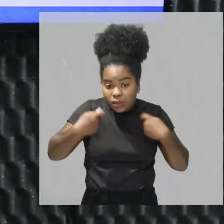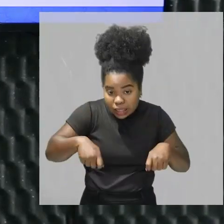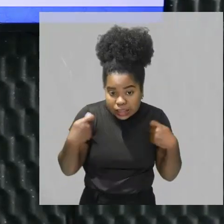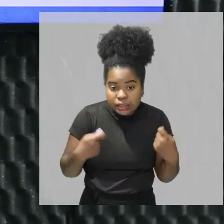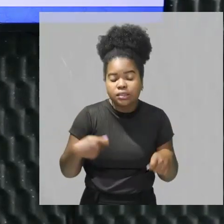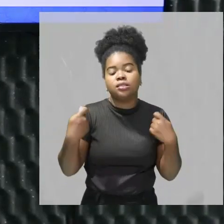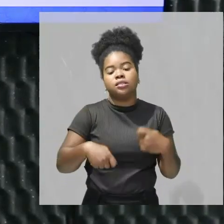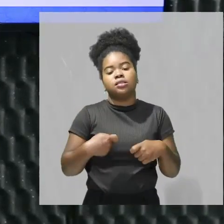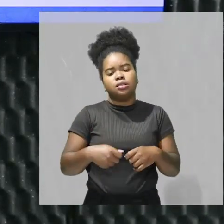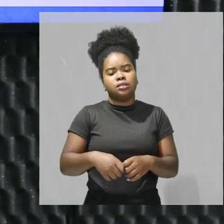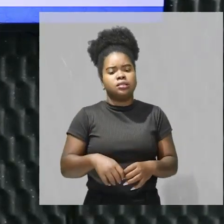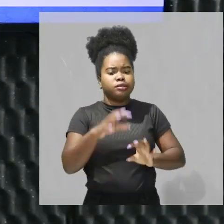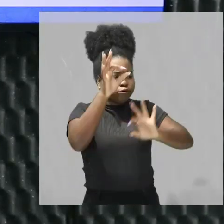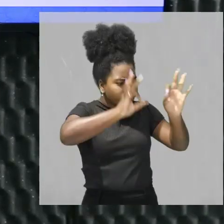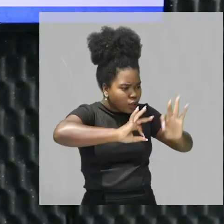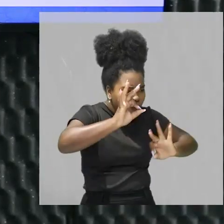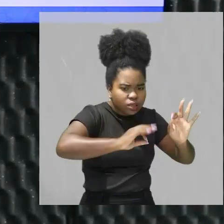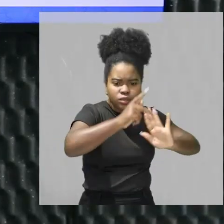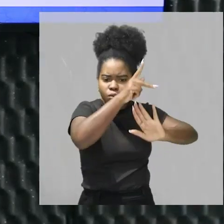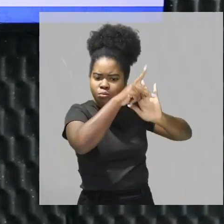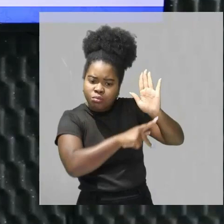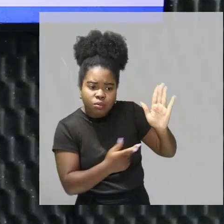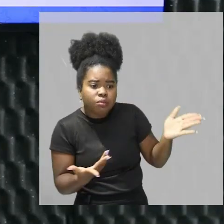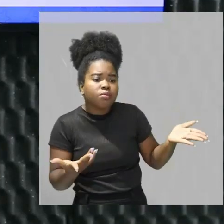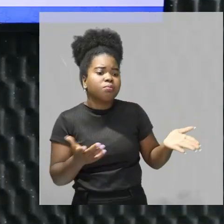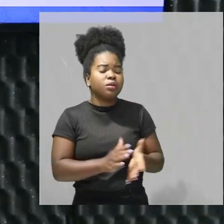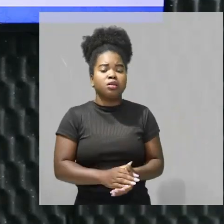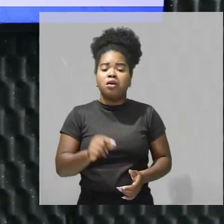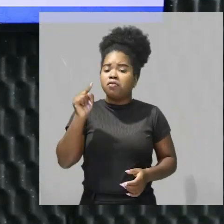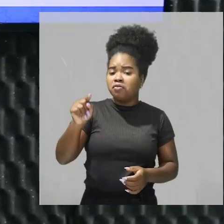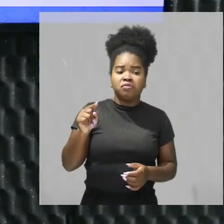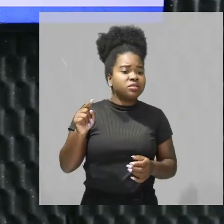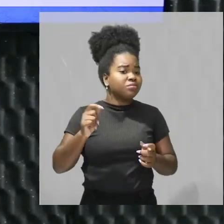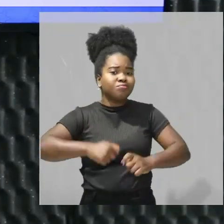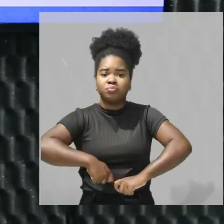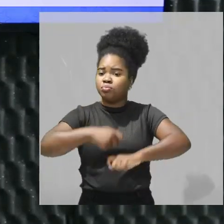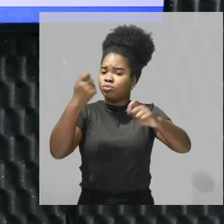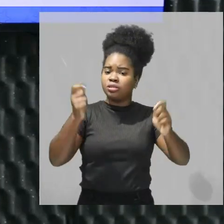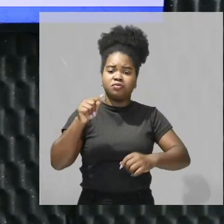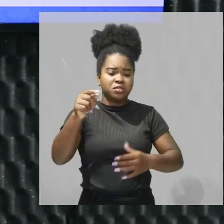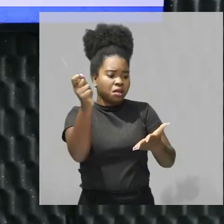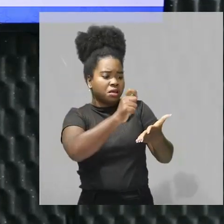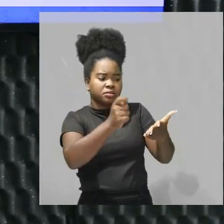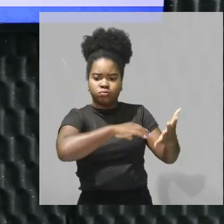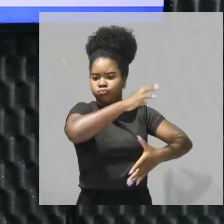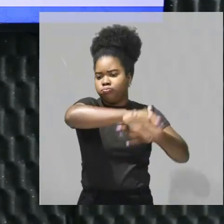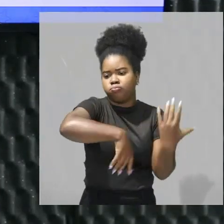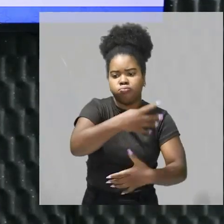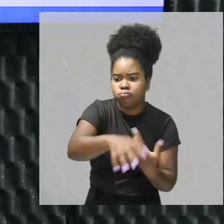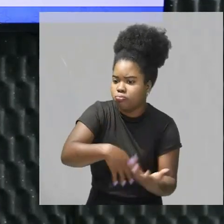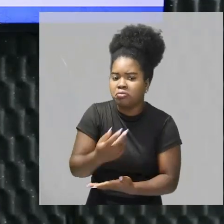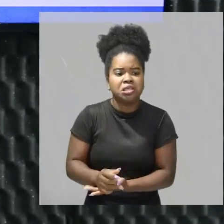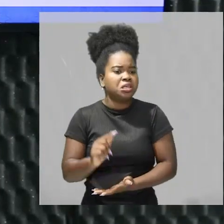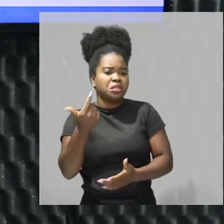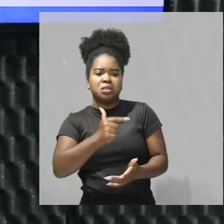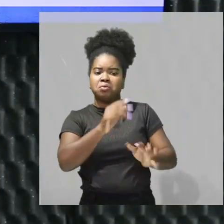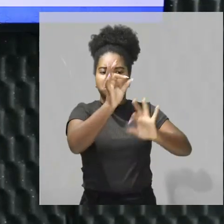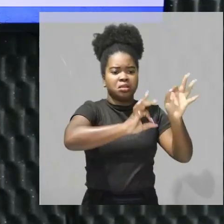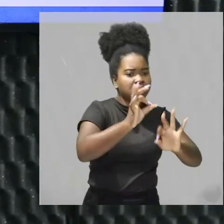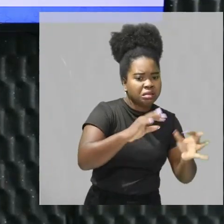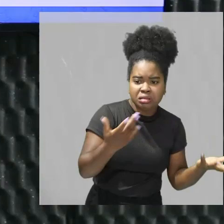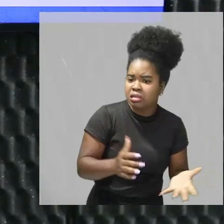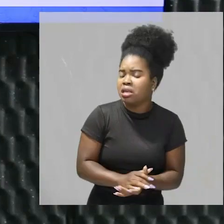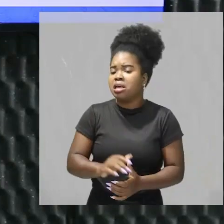aleatória, não pode escrever sem uma organização, sem organizar os parágrafos, né, sem os elementos de coesão,